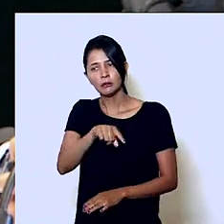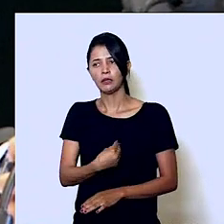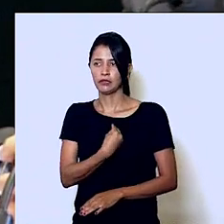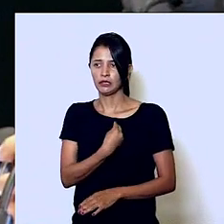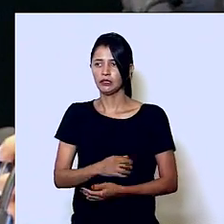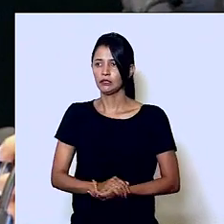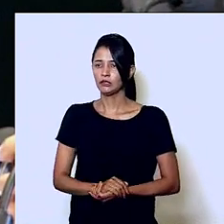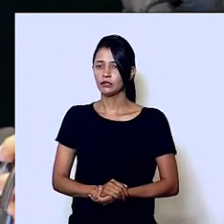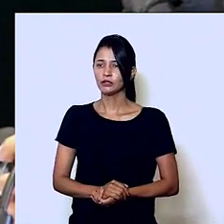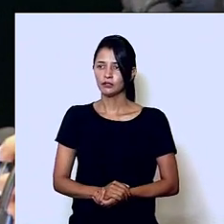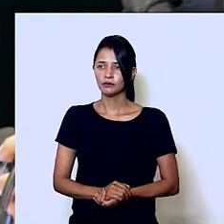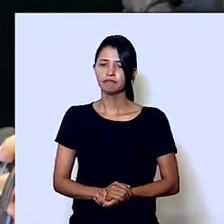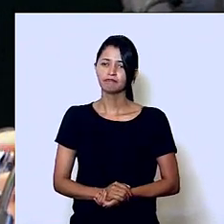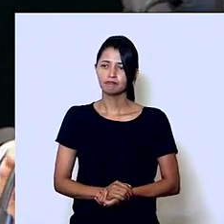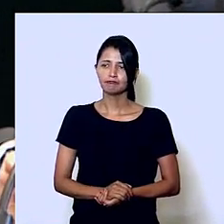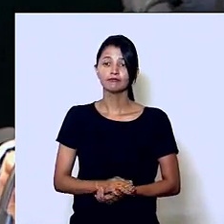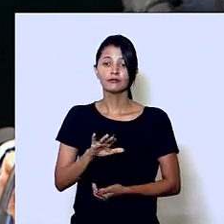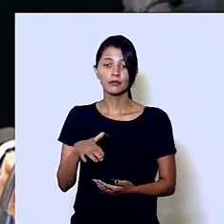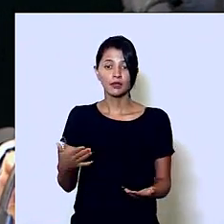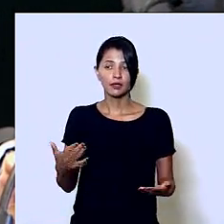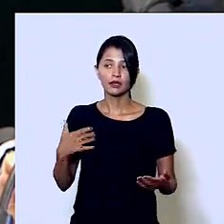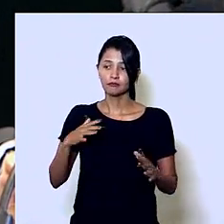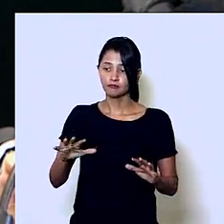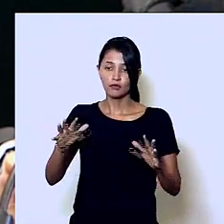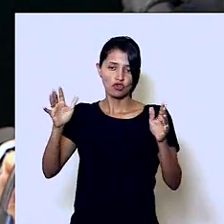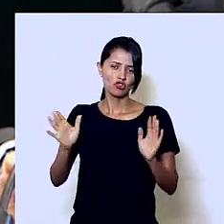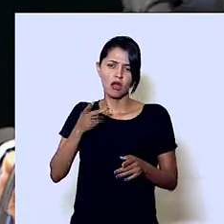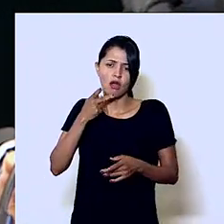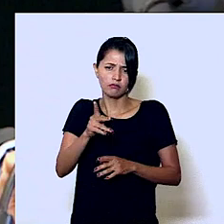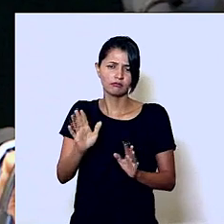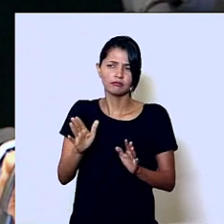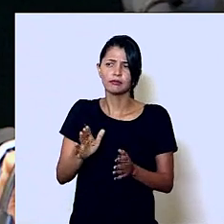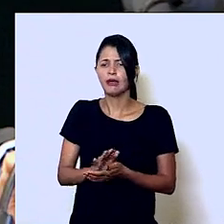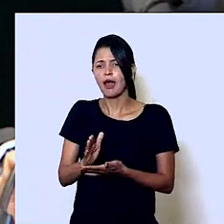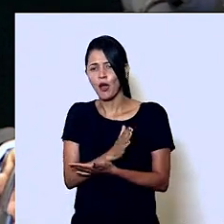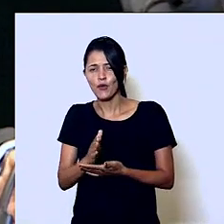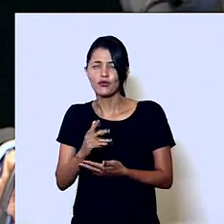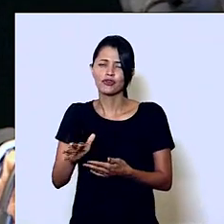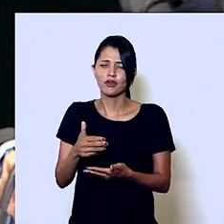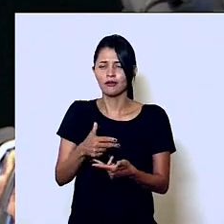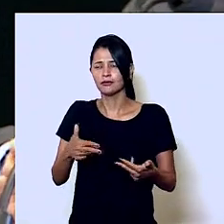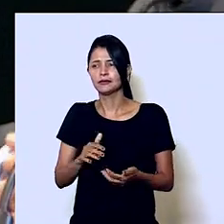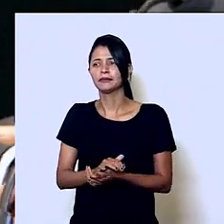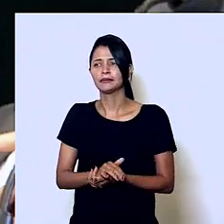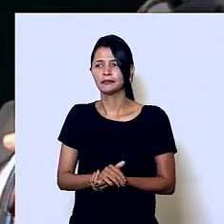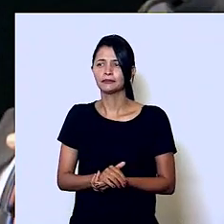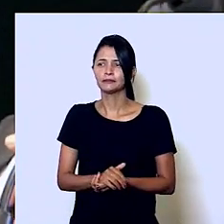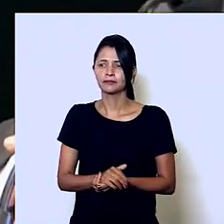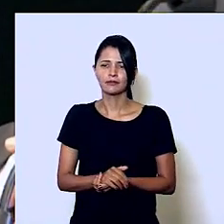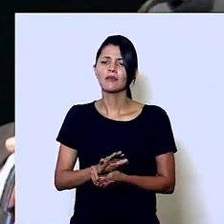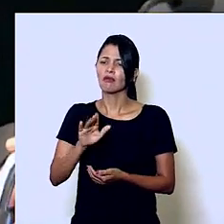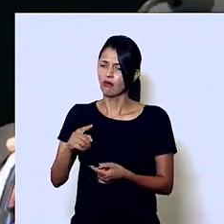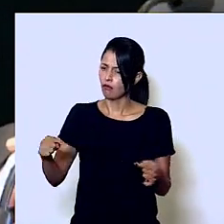a cerimônia, como já foi dita aqui algumas vezes, é mais do que cabível, quase